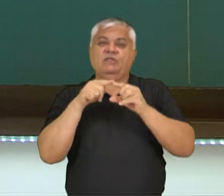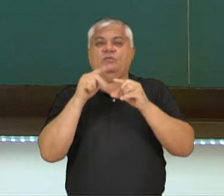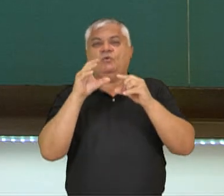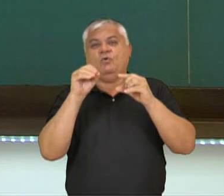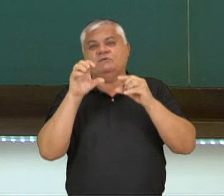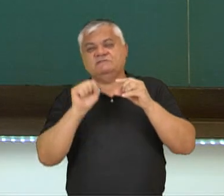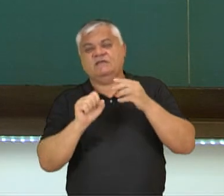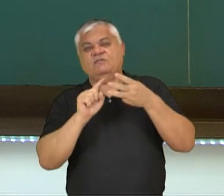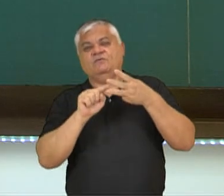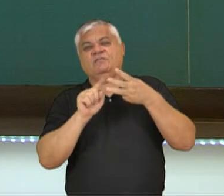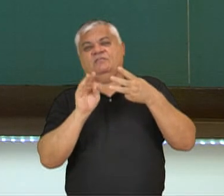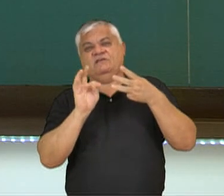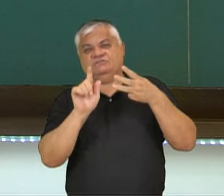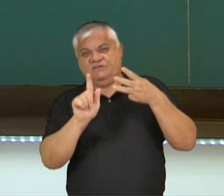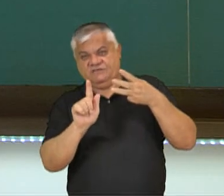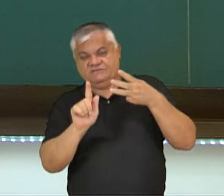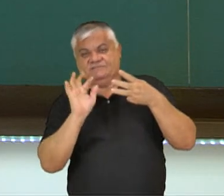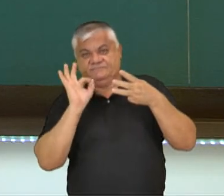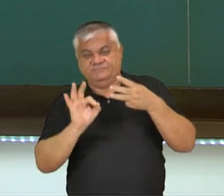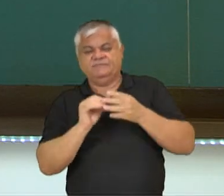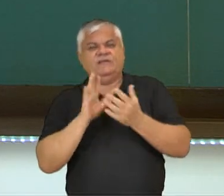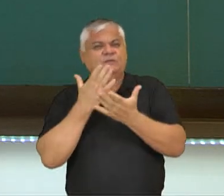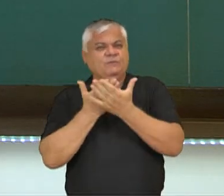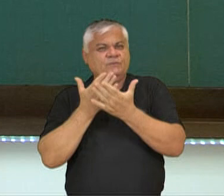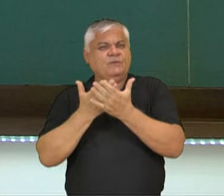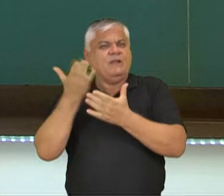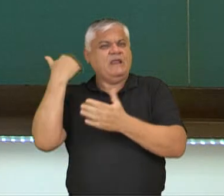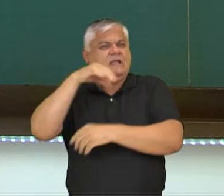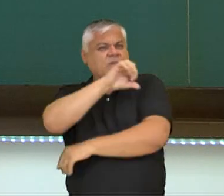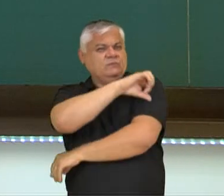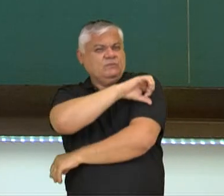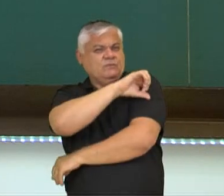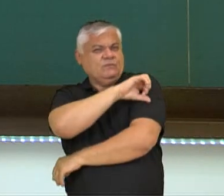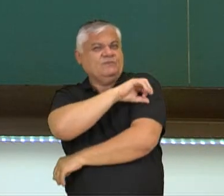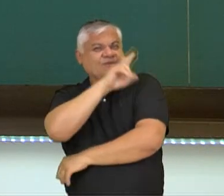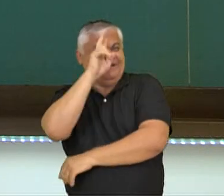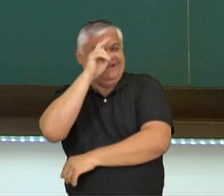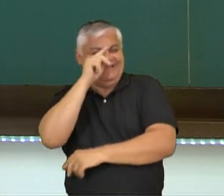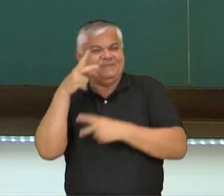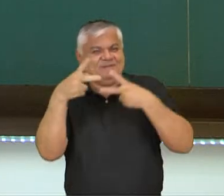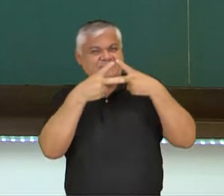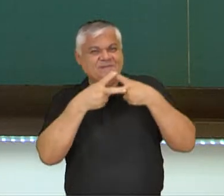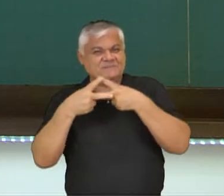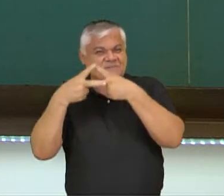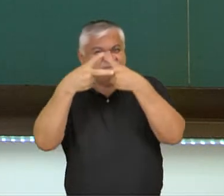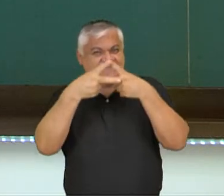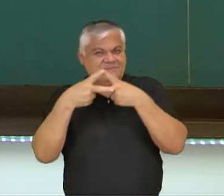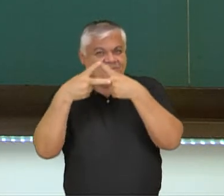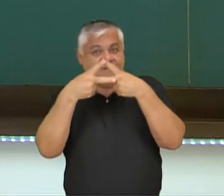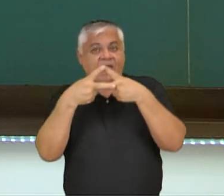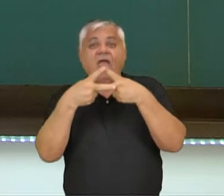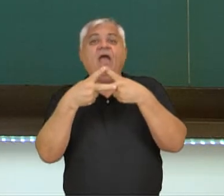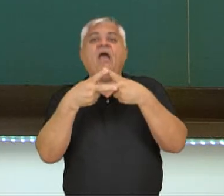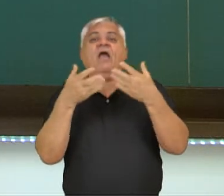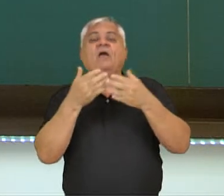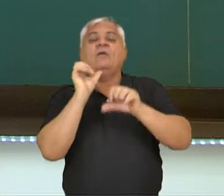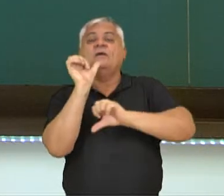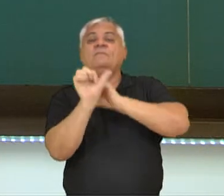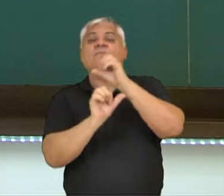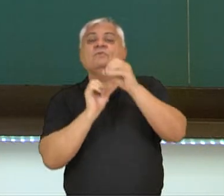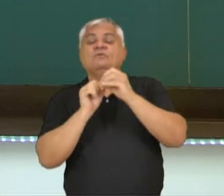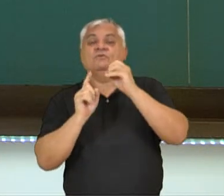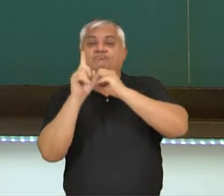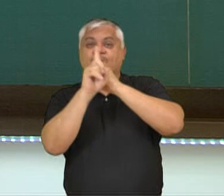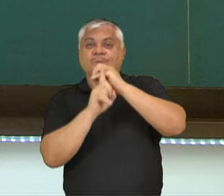circunferência trigonométrica. Nós começamos nossos estudos lá no 9º ano com triângulos, mas agora nós estamos trabalhando com a